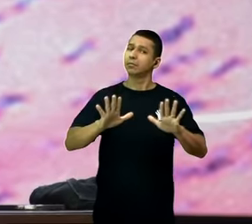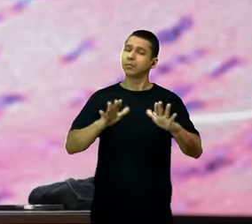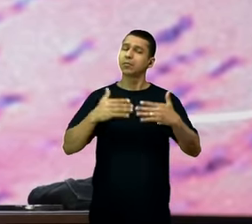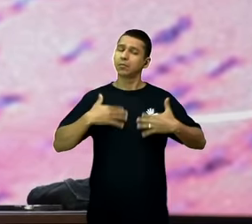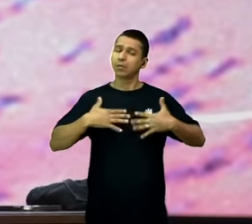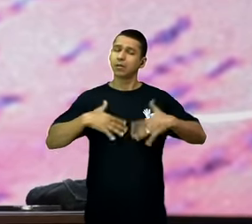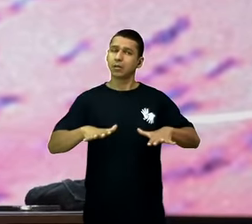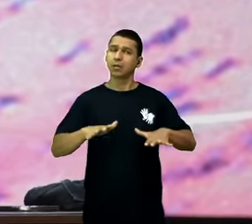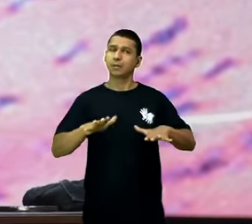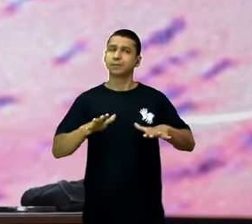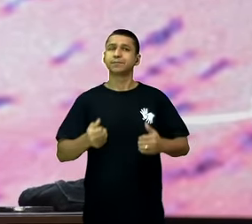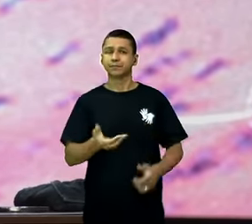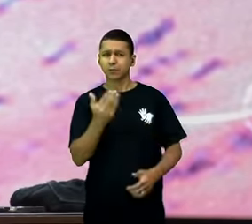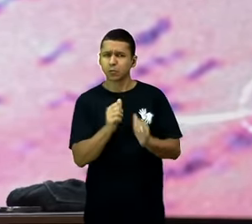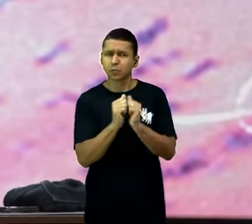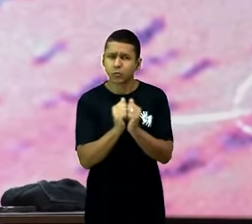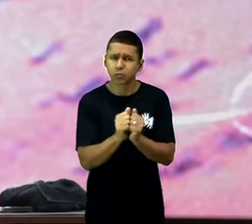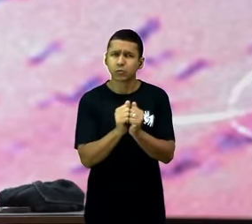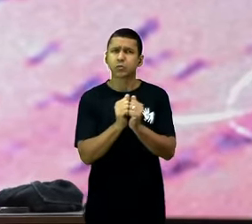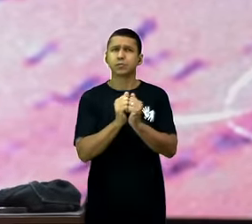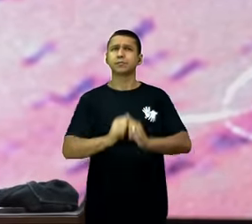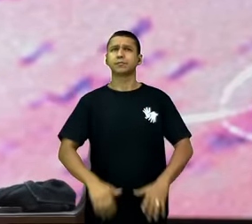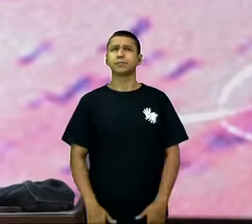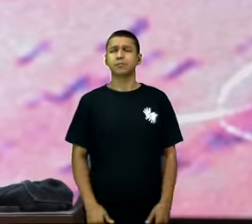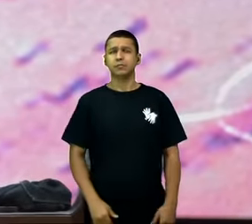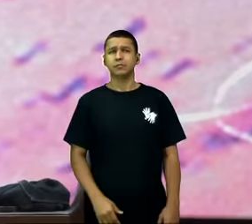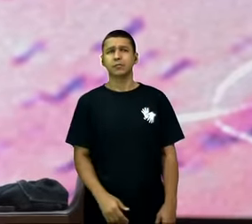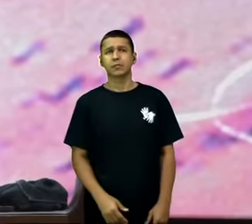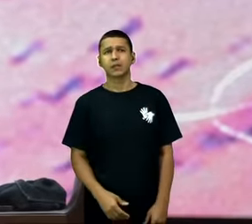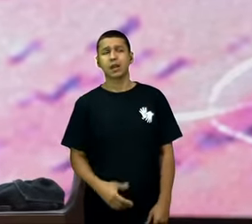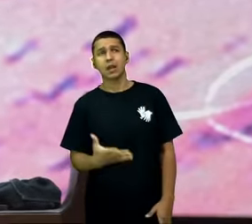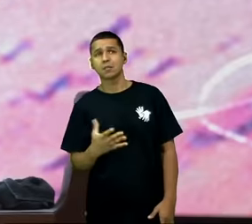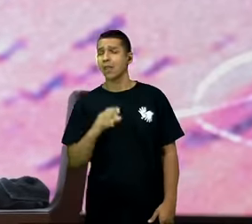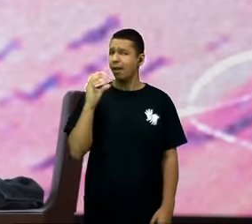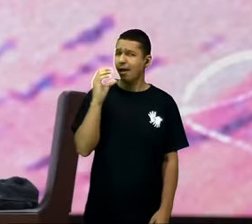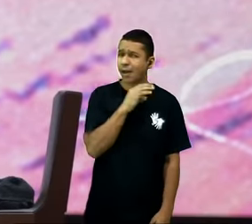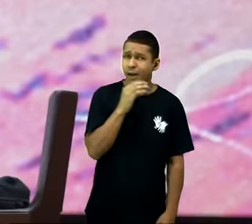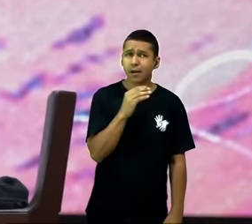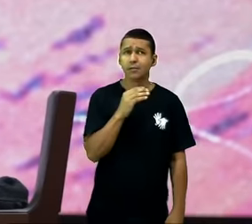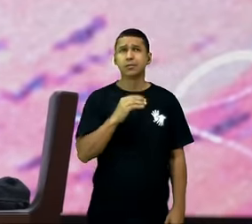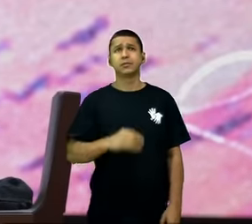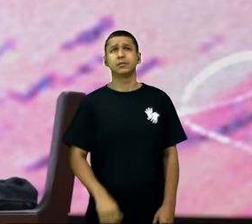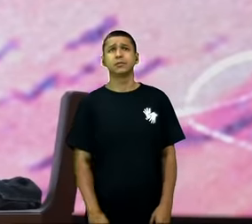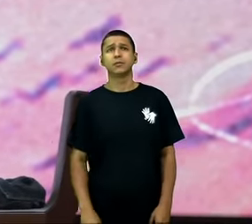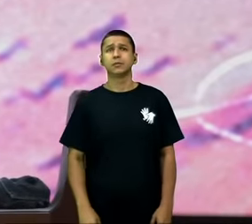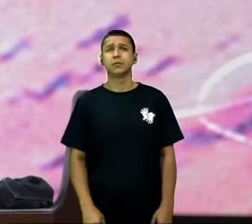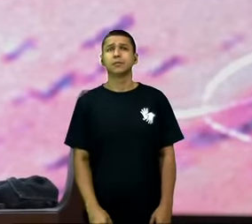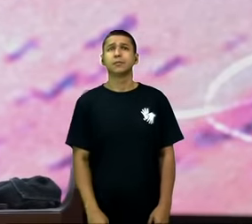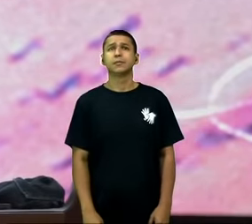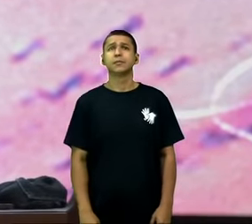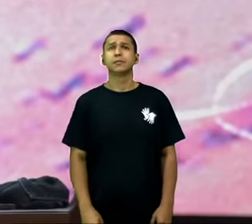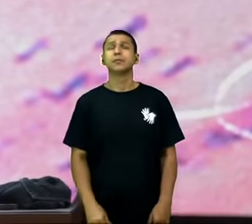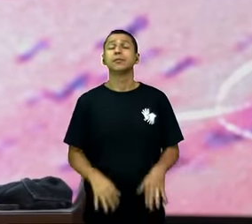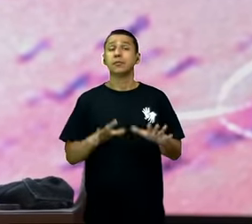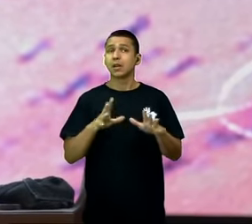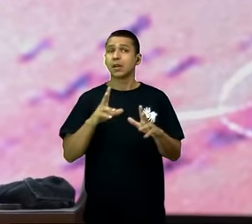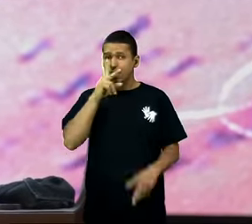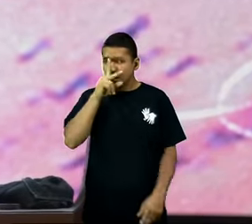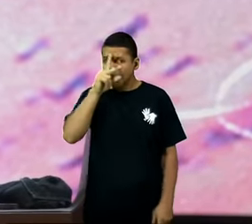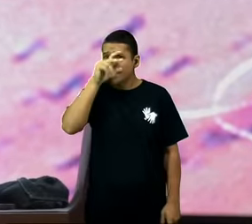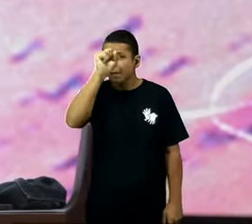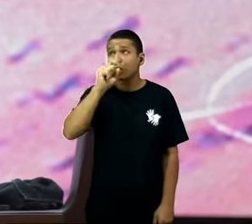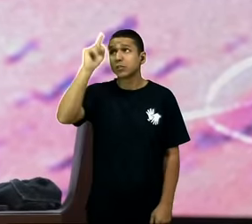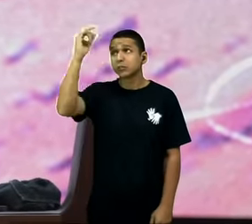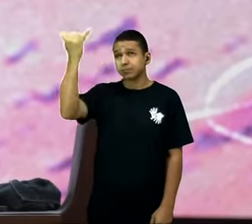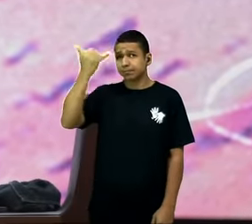junto. Vou fazer de tudo para ser bem prático, rápido, mas é muito forte o que Deus quer falar